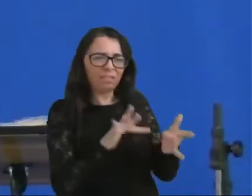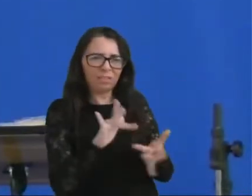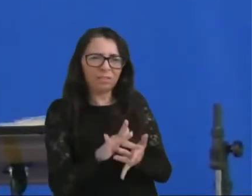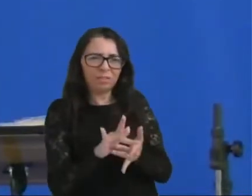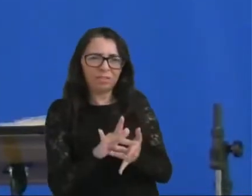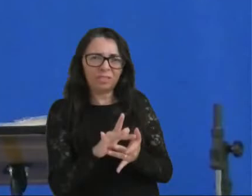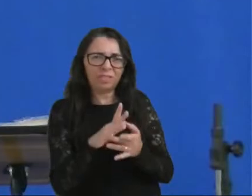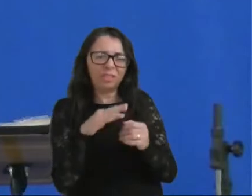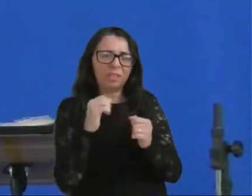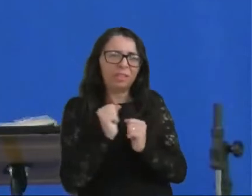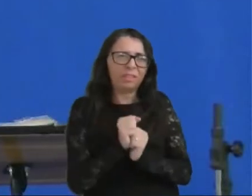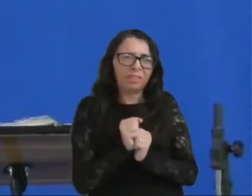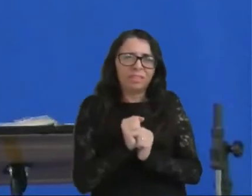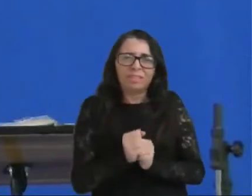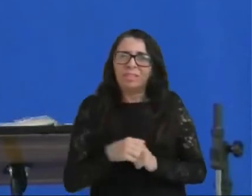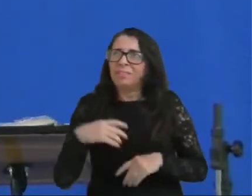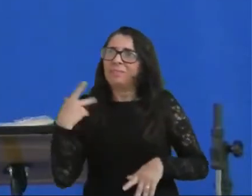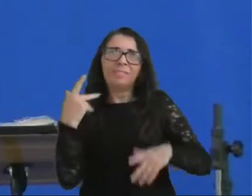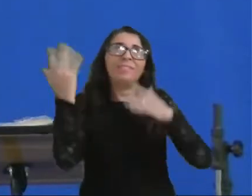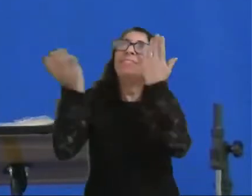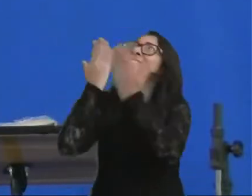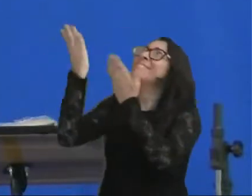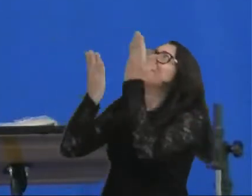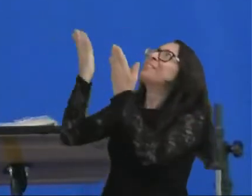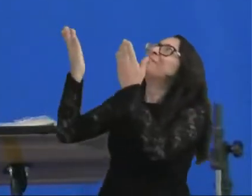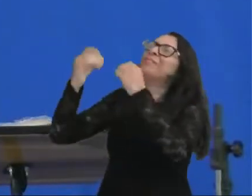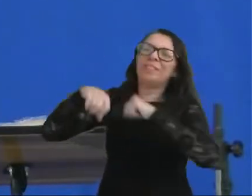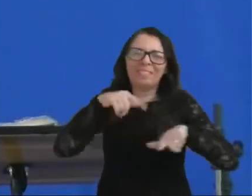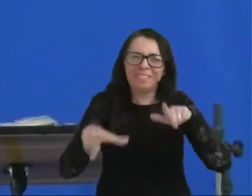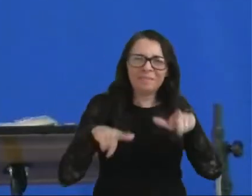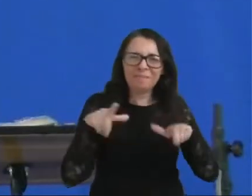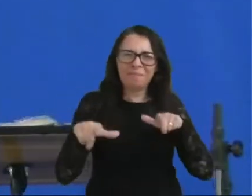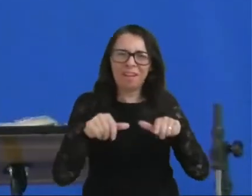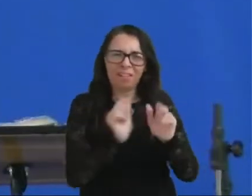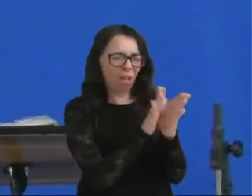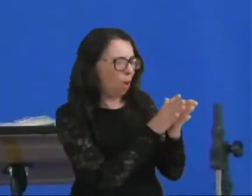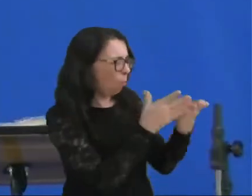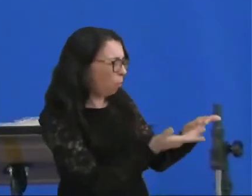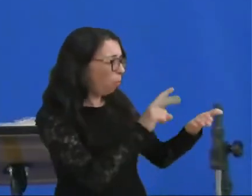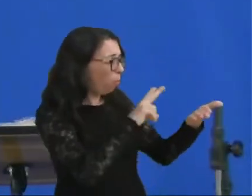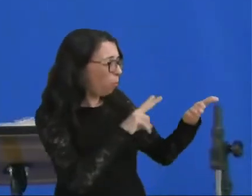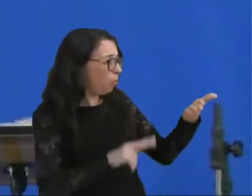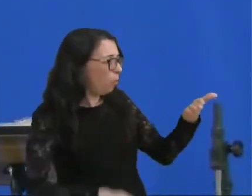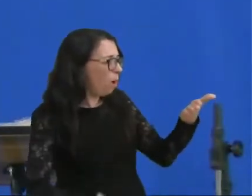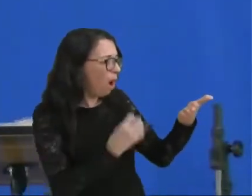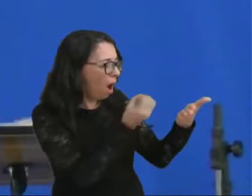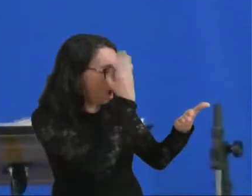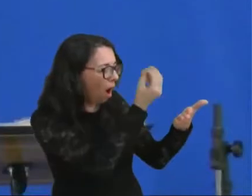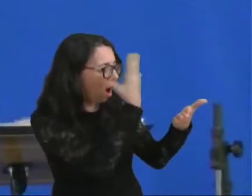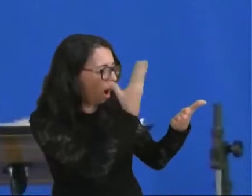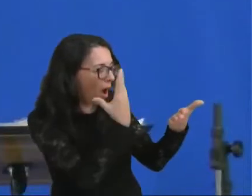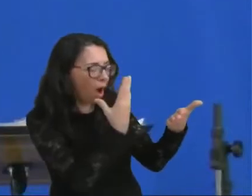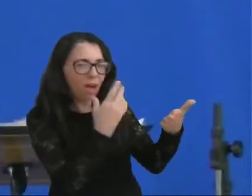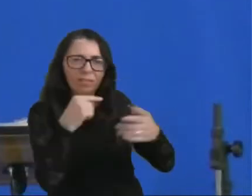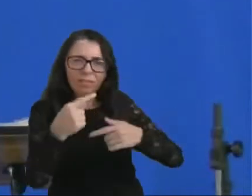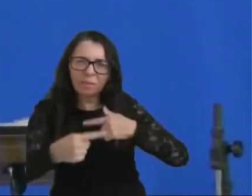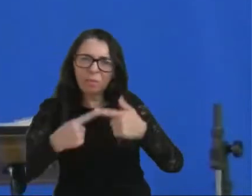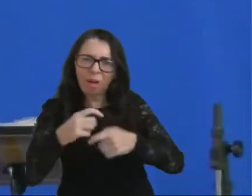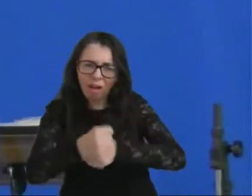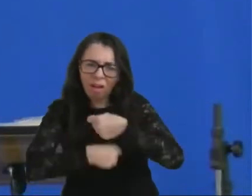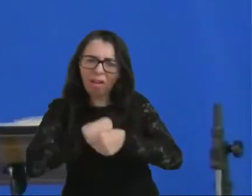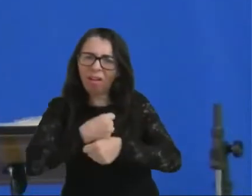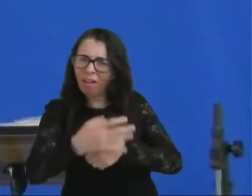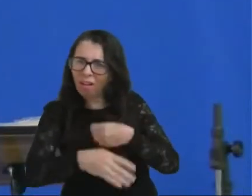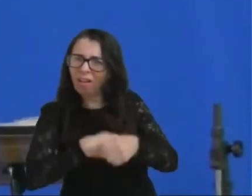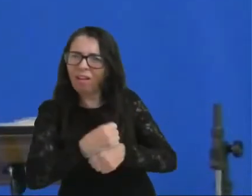amanhã você não se interessa, não lê a Bíblia, não ora mais, não assiste